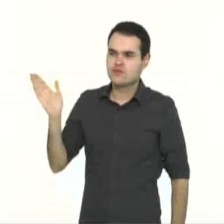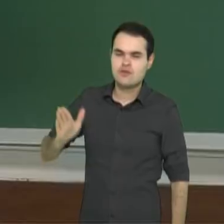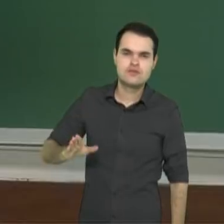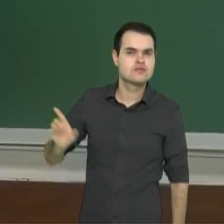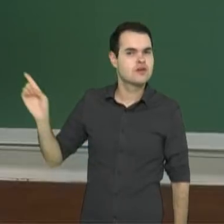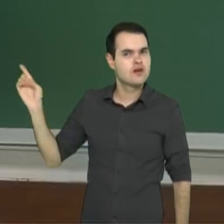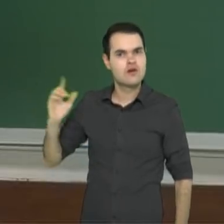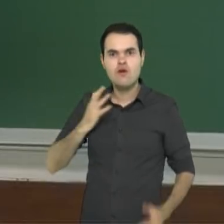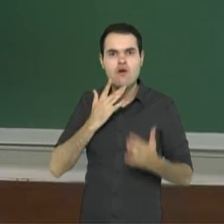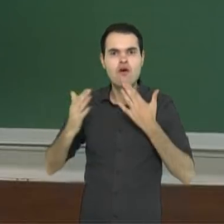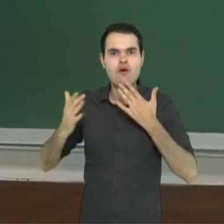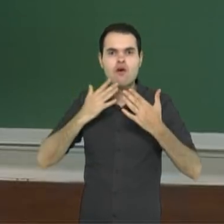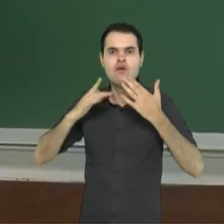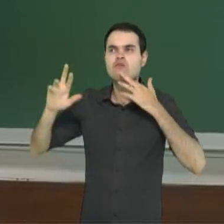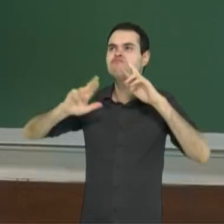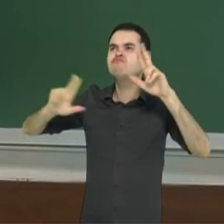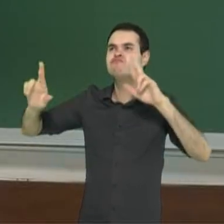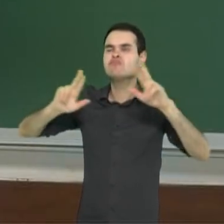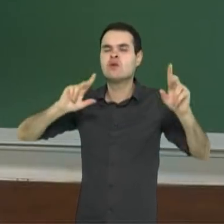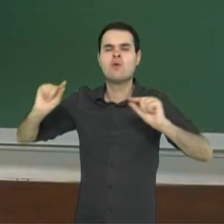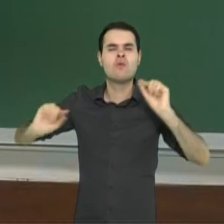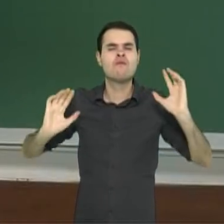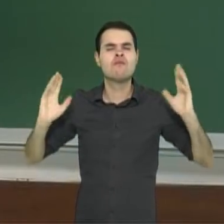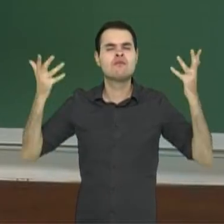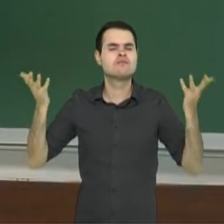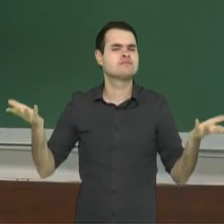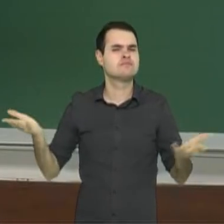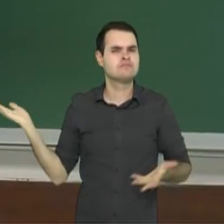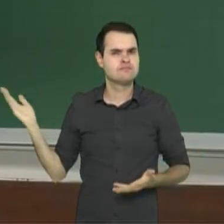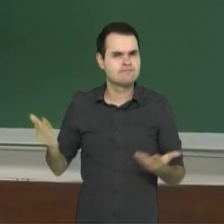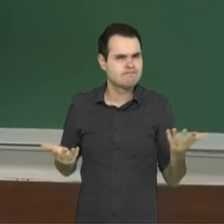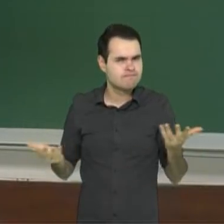que colorido, né? Que festival é esse, será?